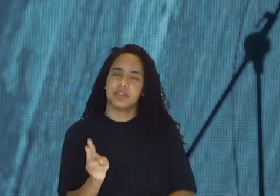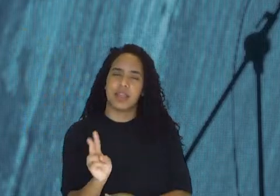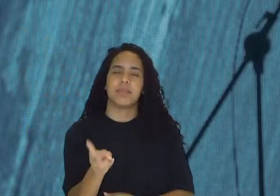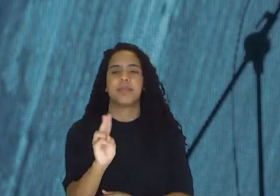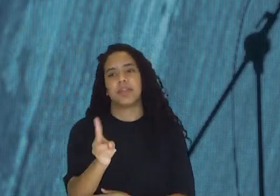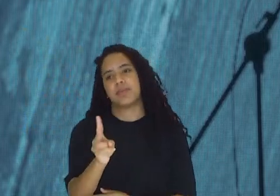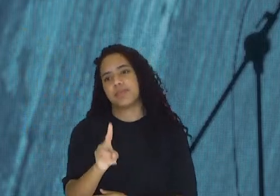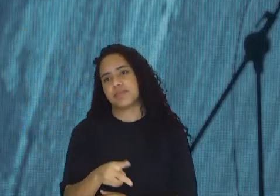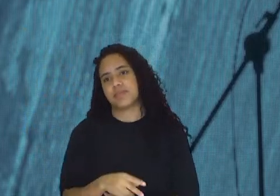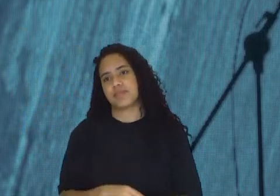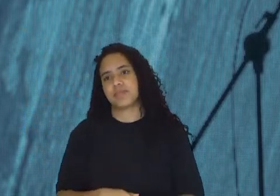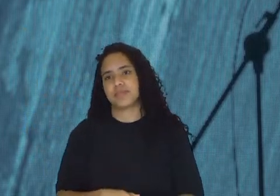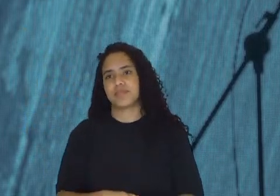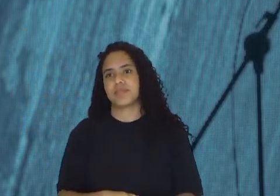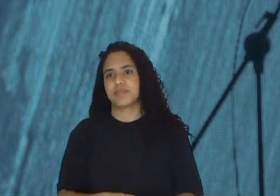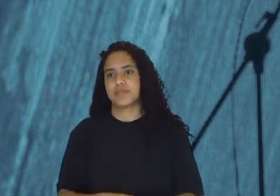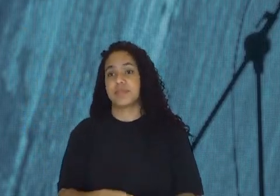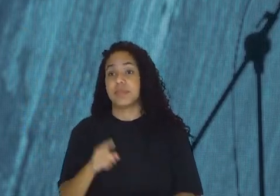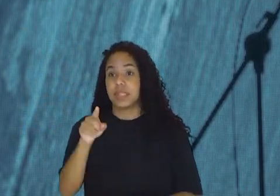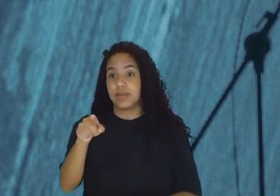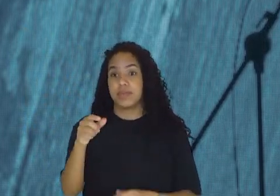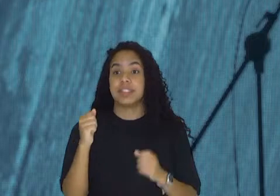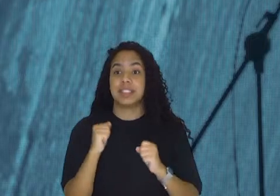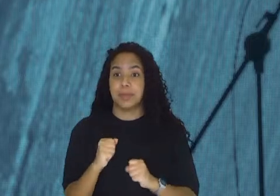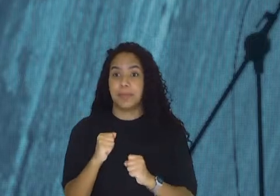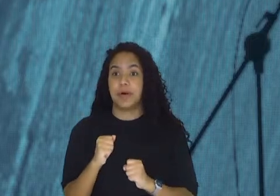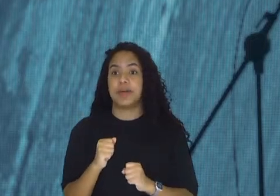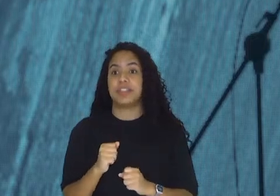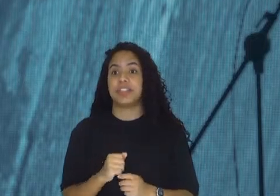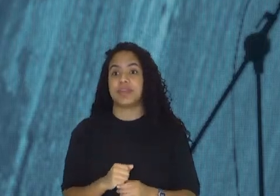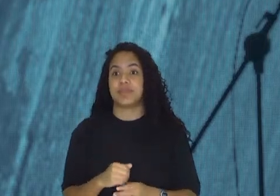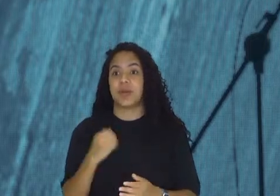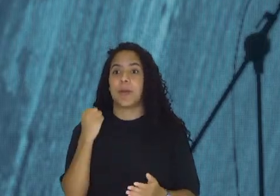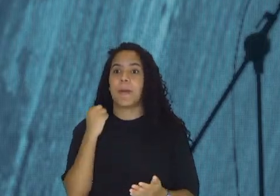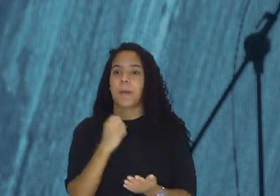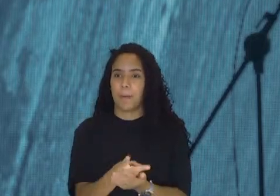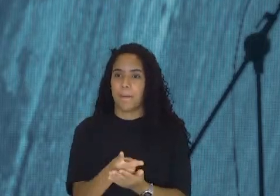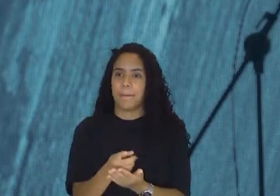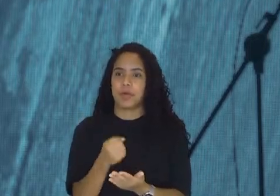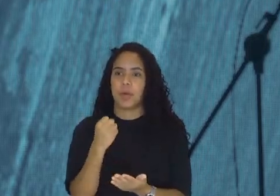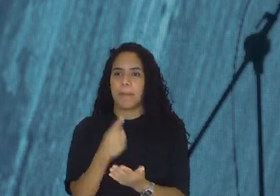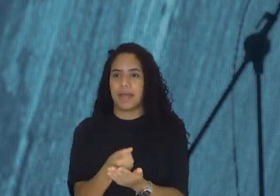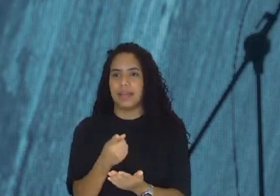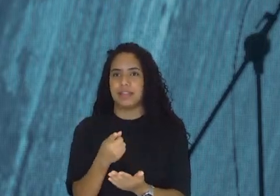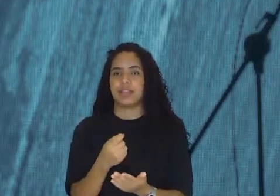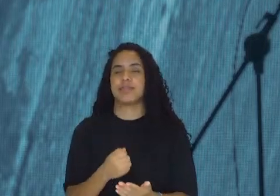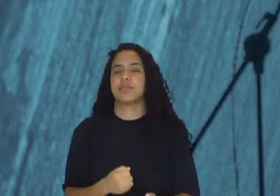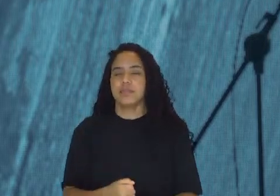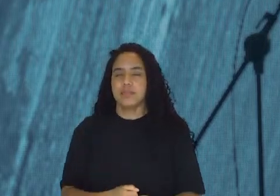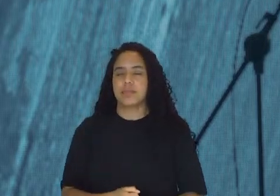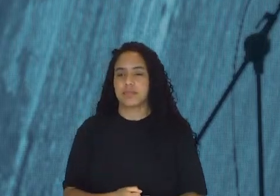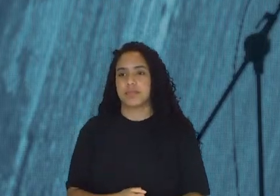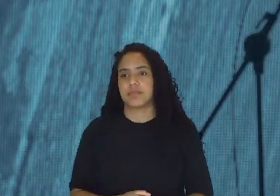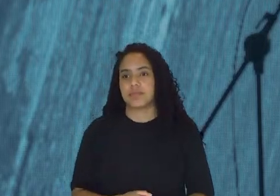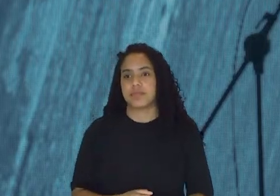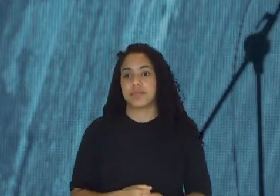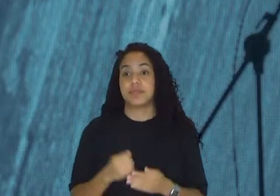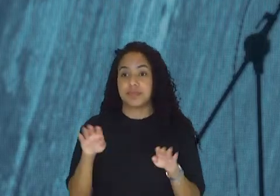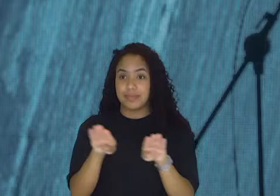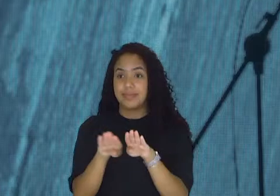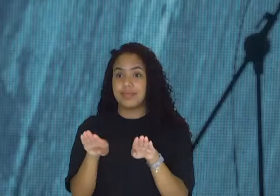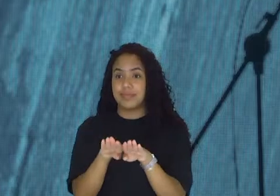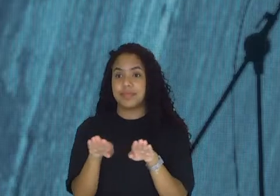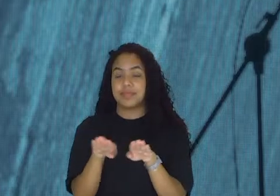não adquiriu e deseja adquirir ou presentear alguém para que alguém comece a leitura, eles estão